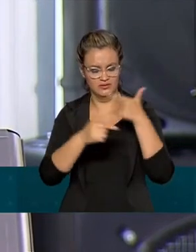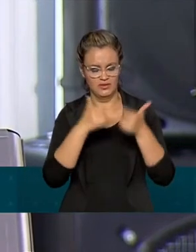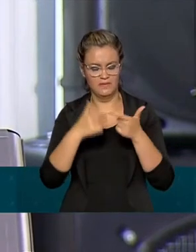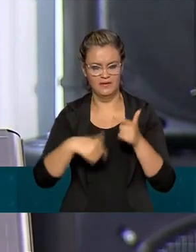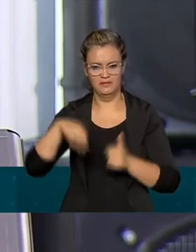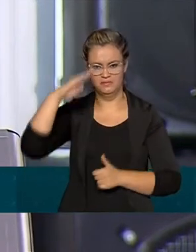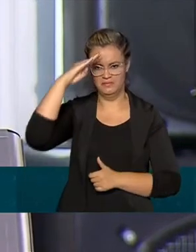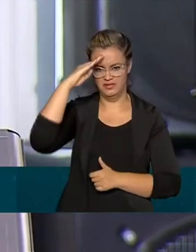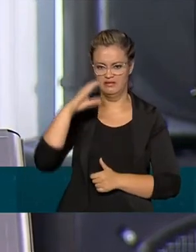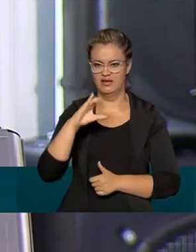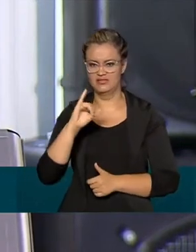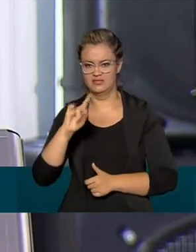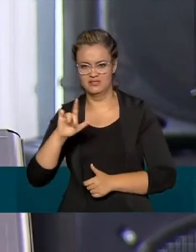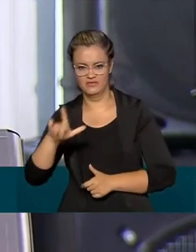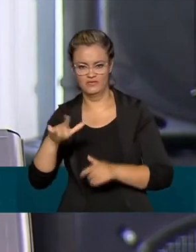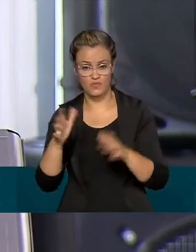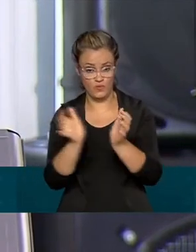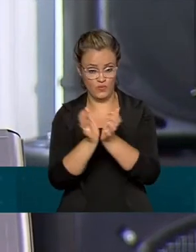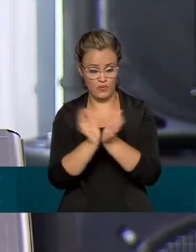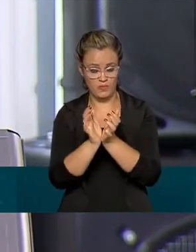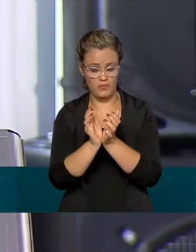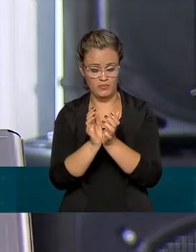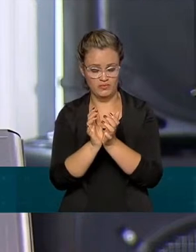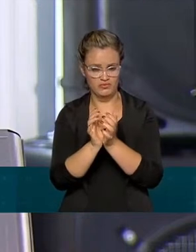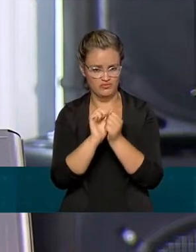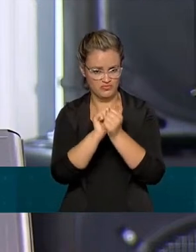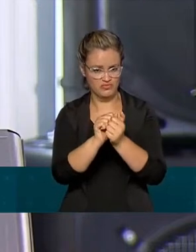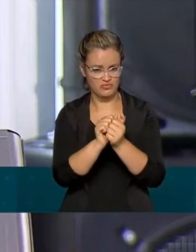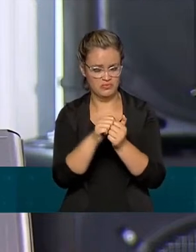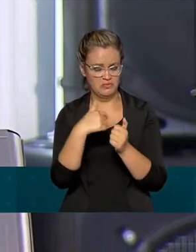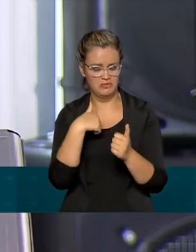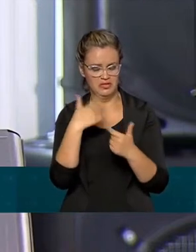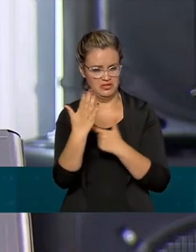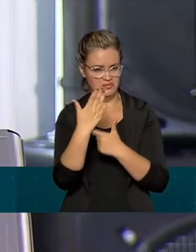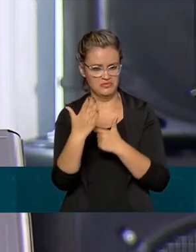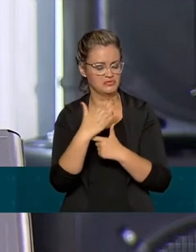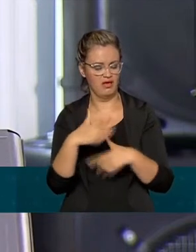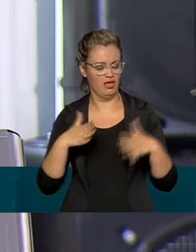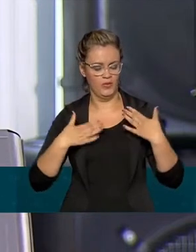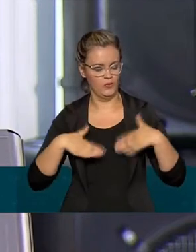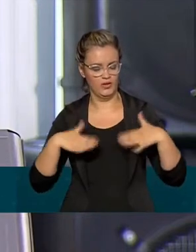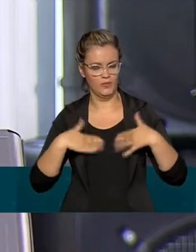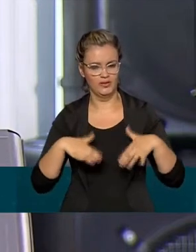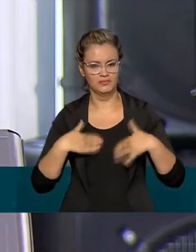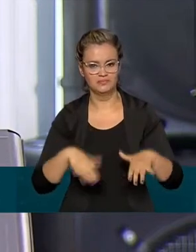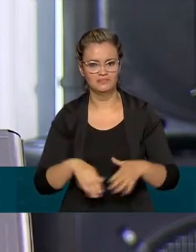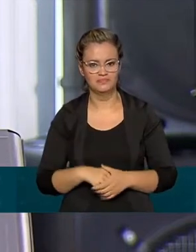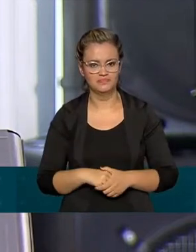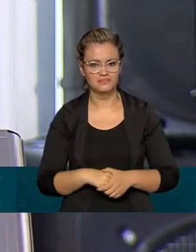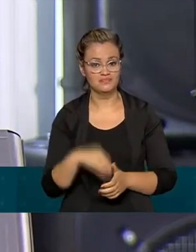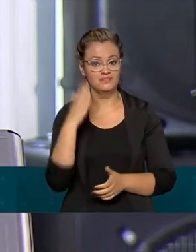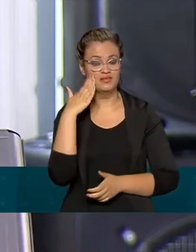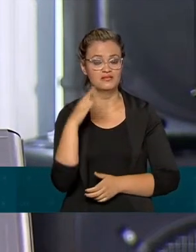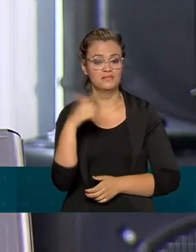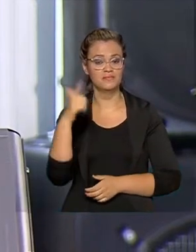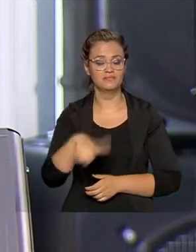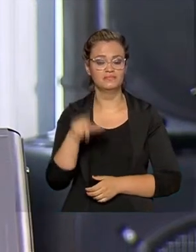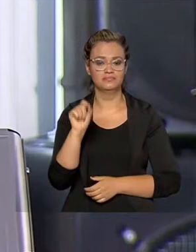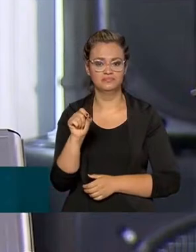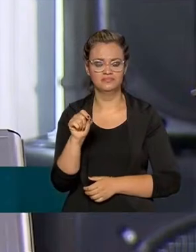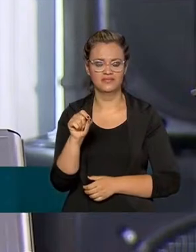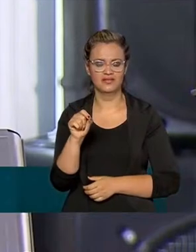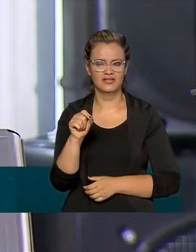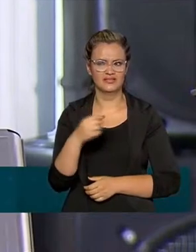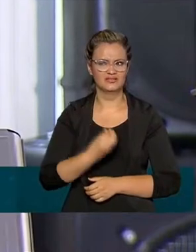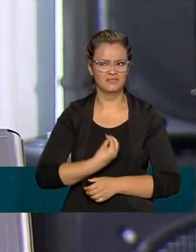quem iria trabalhar e da equipe que contaria para me assessorar. Sabia também que naquela